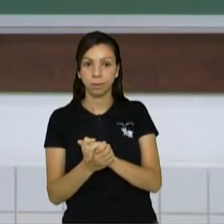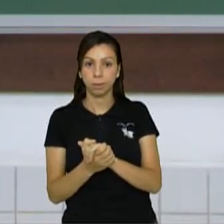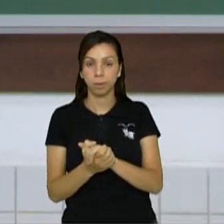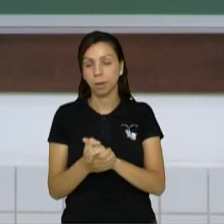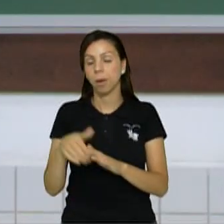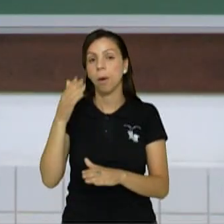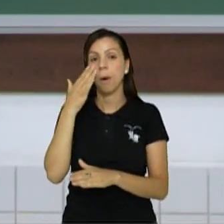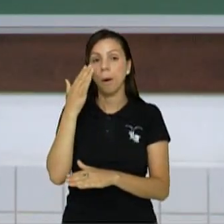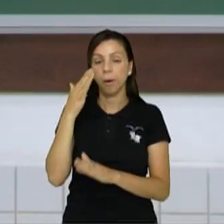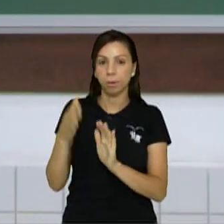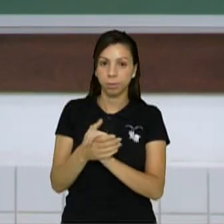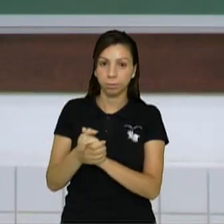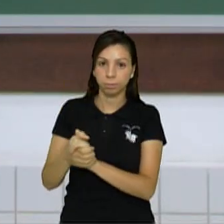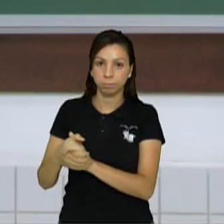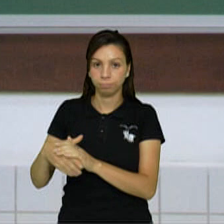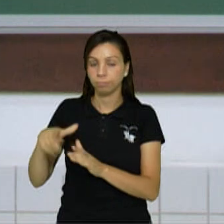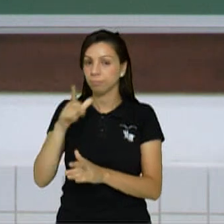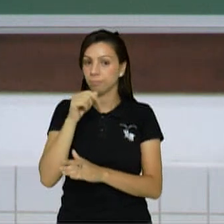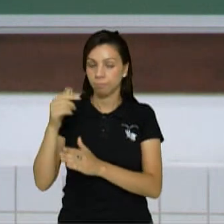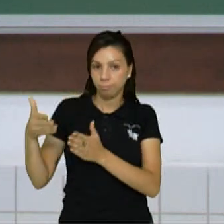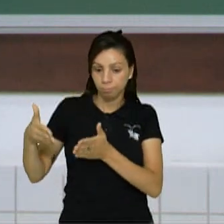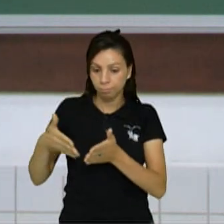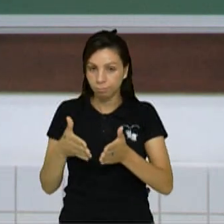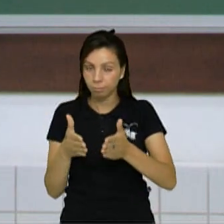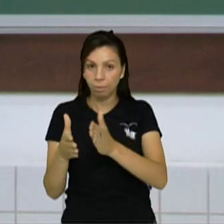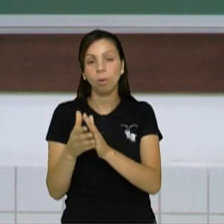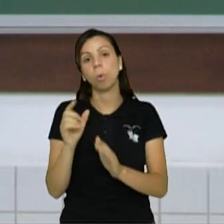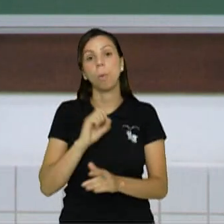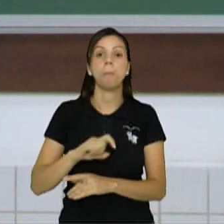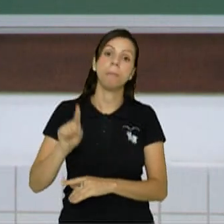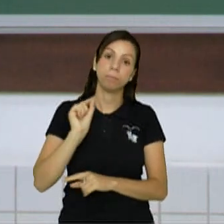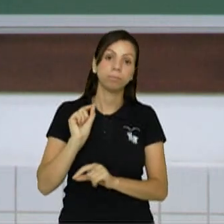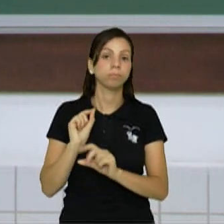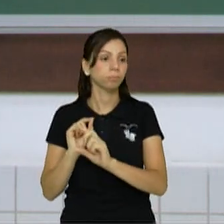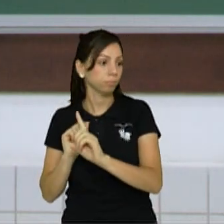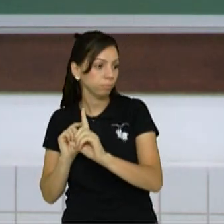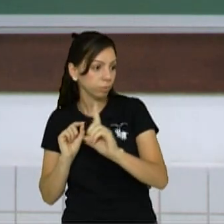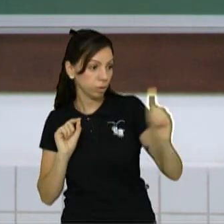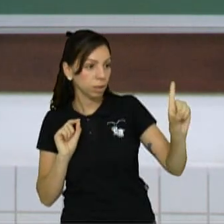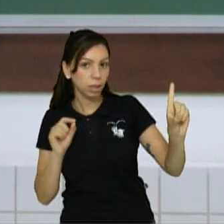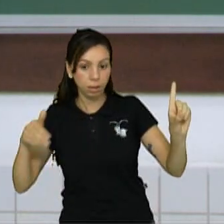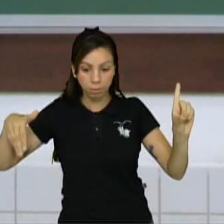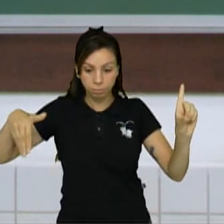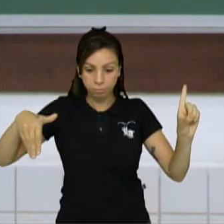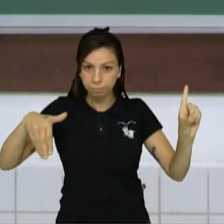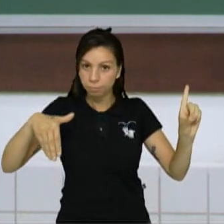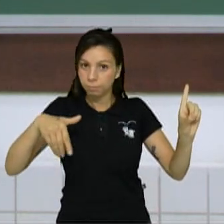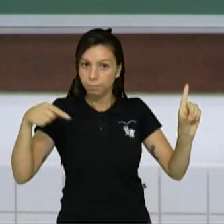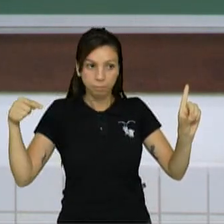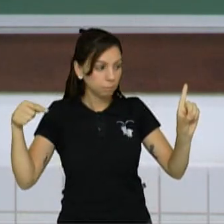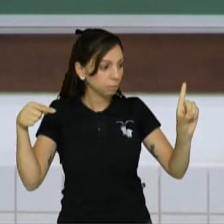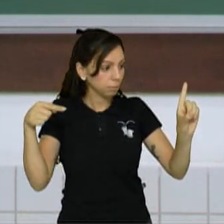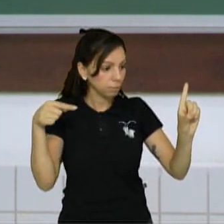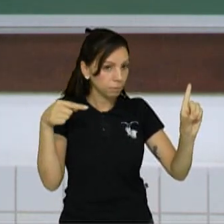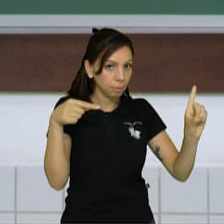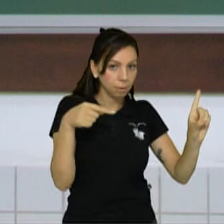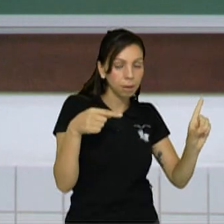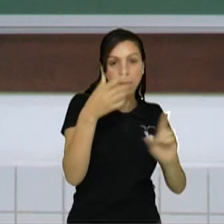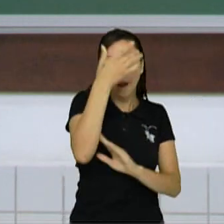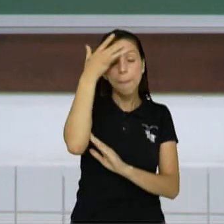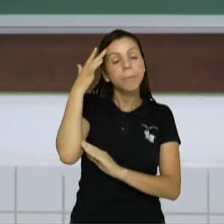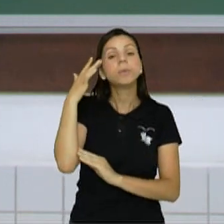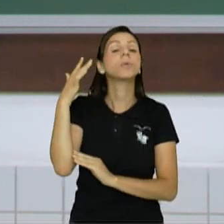imagine você tem a correnteza para a direita. E o nadador, né, o cara que está nadando, ele vai